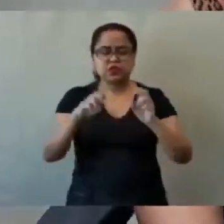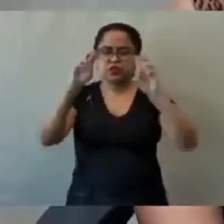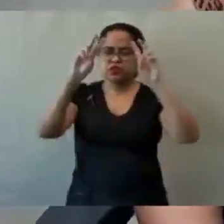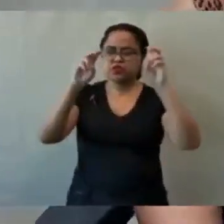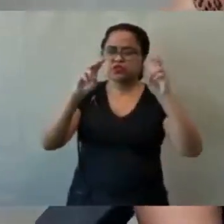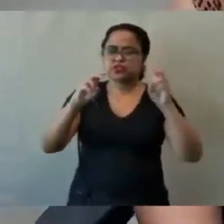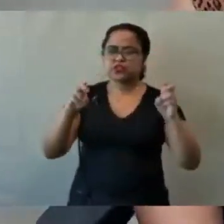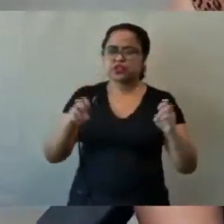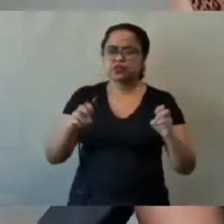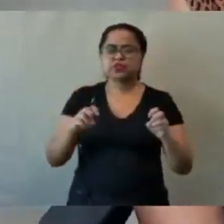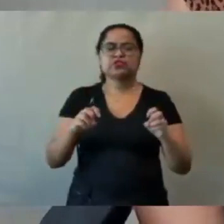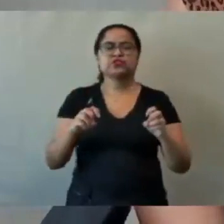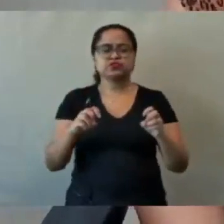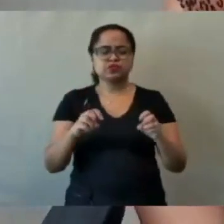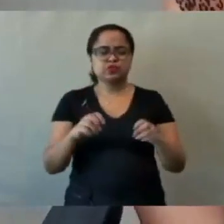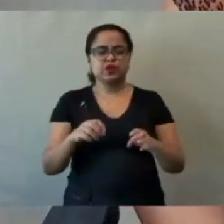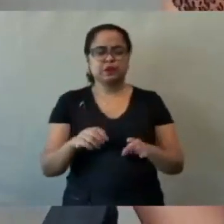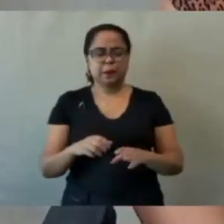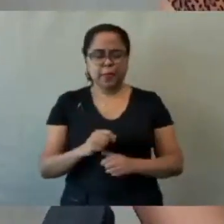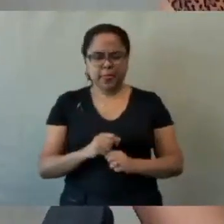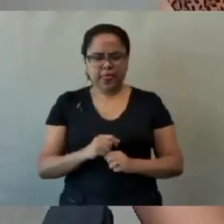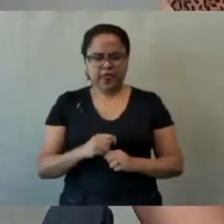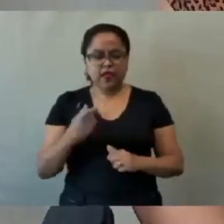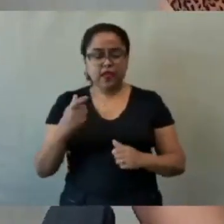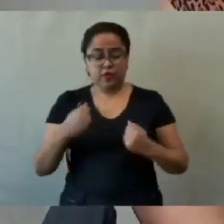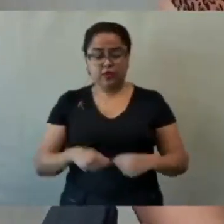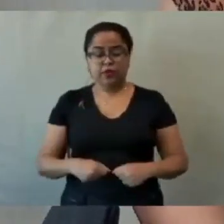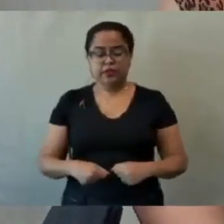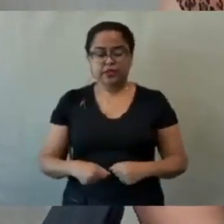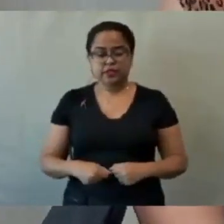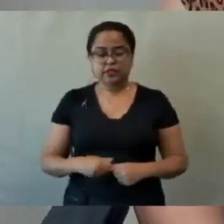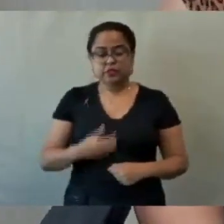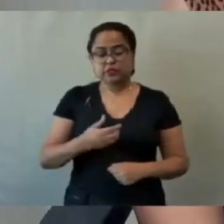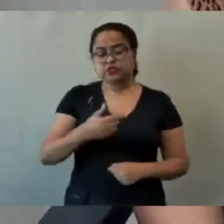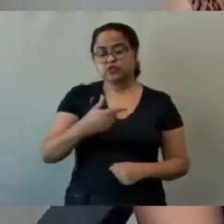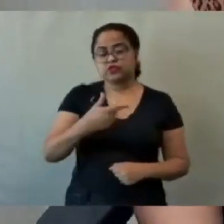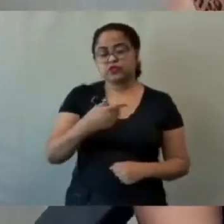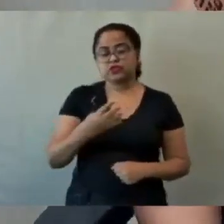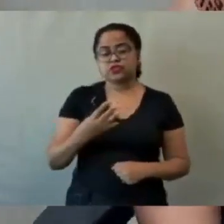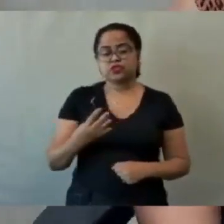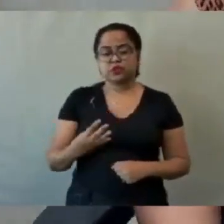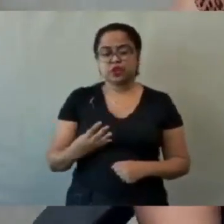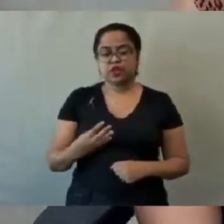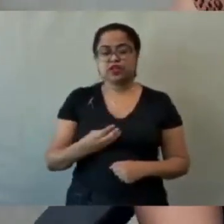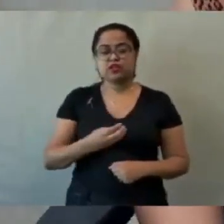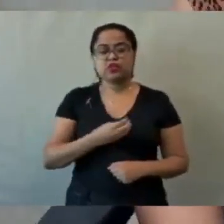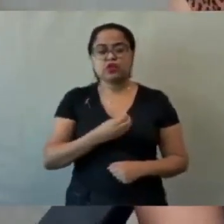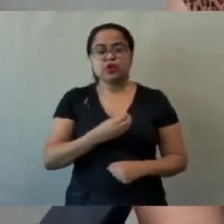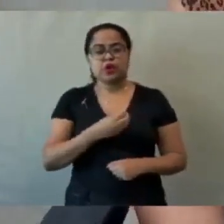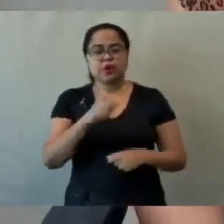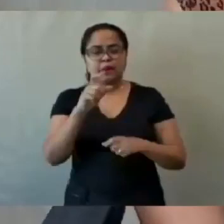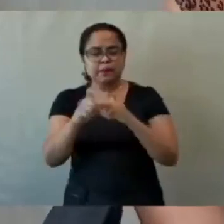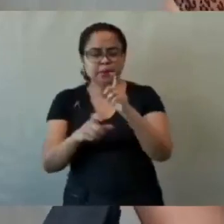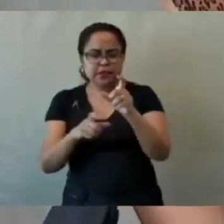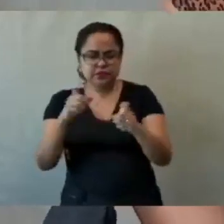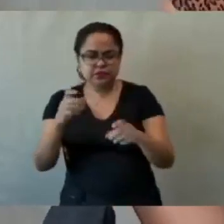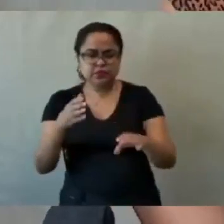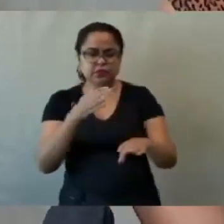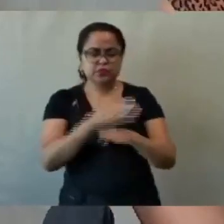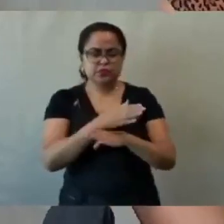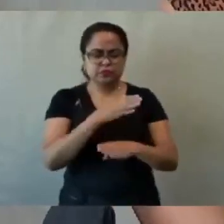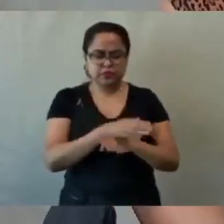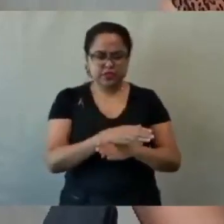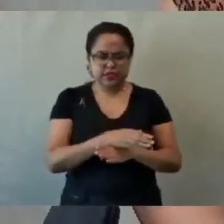competência. Nós hoje temos 24 membros titulares no Conselho Municipal, dos